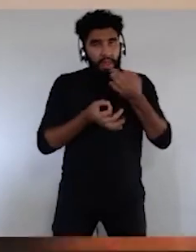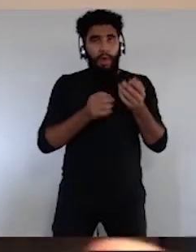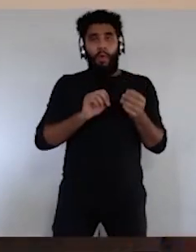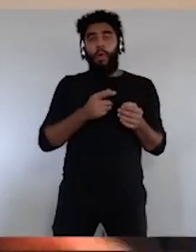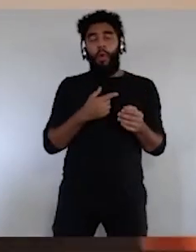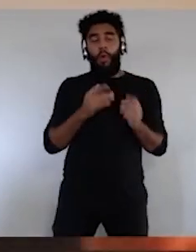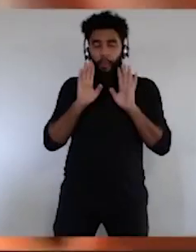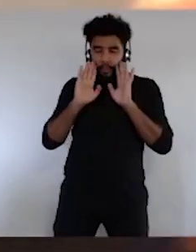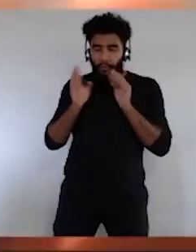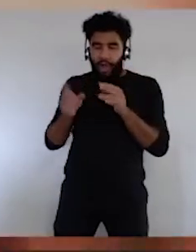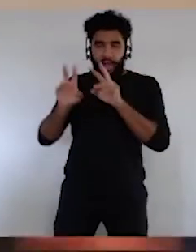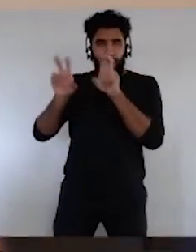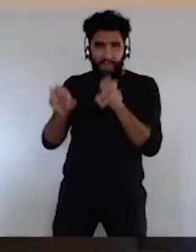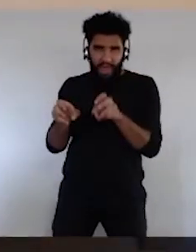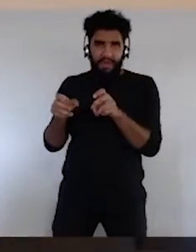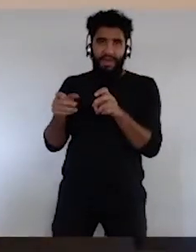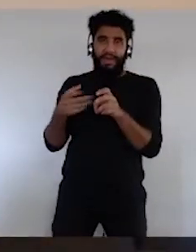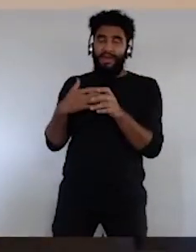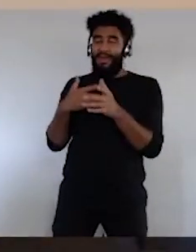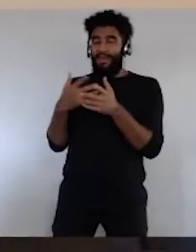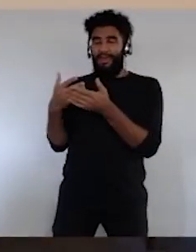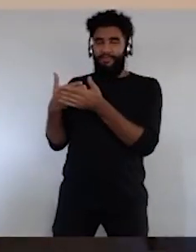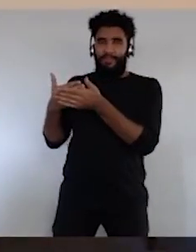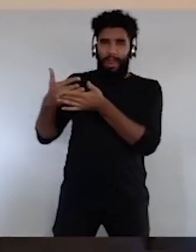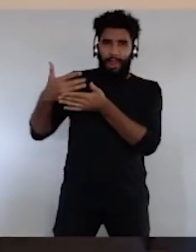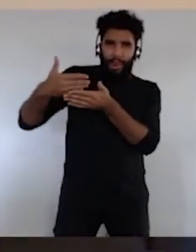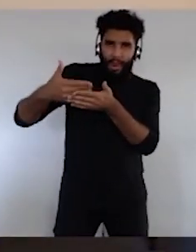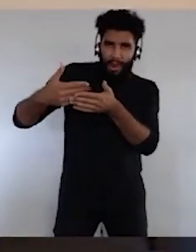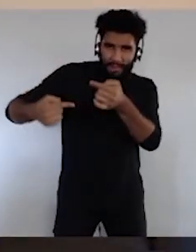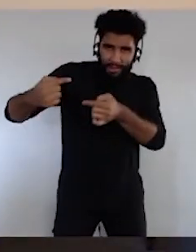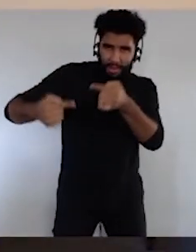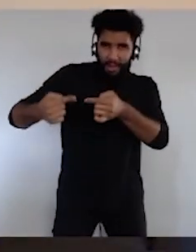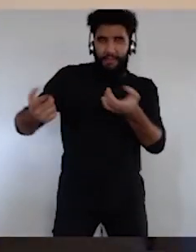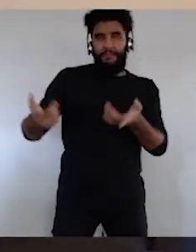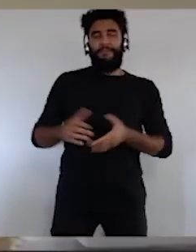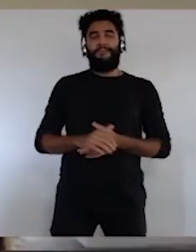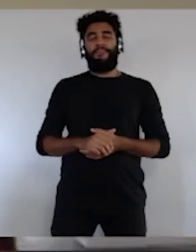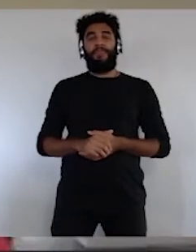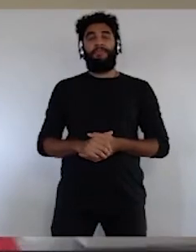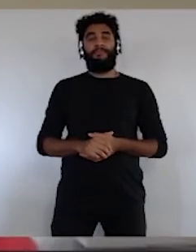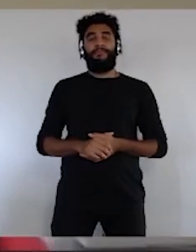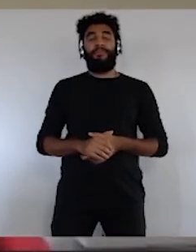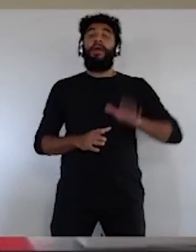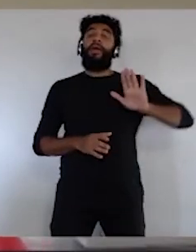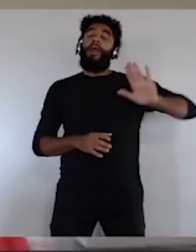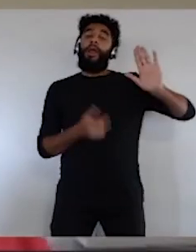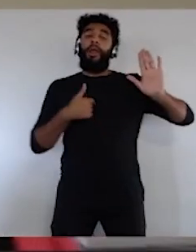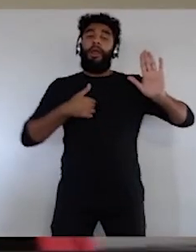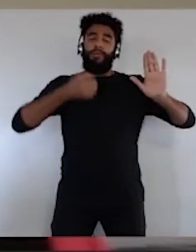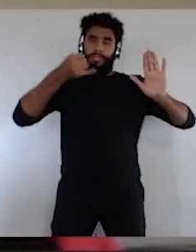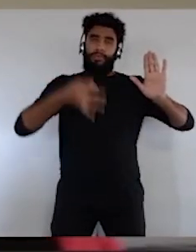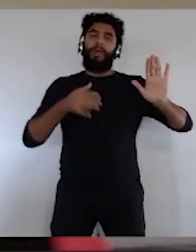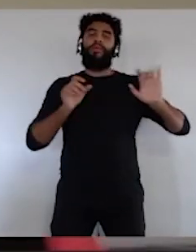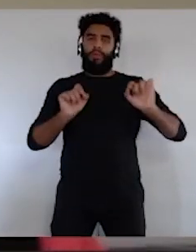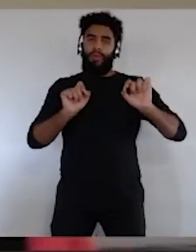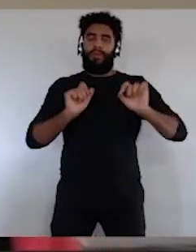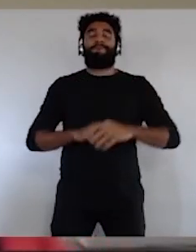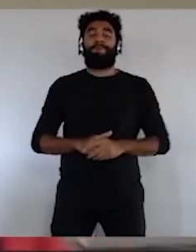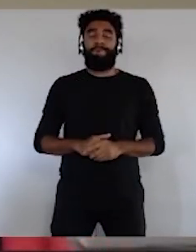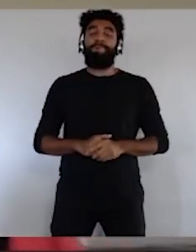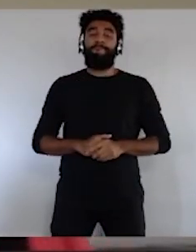porque a única utilidade, vamos dizer assim, do ponto de vista constitucional para a existência do Superior Tribunal de